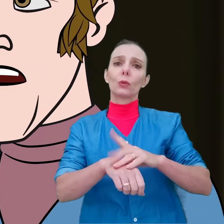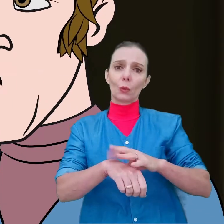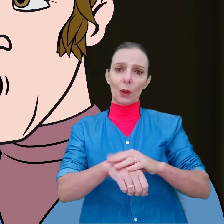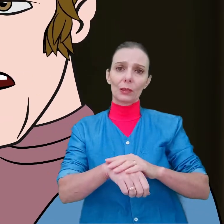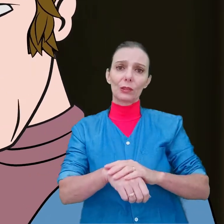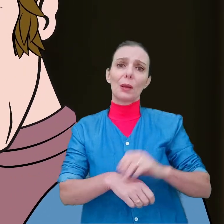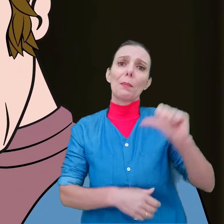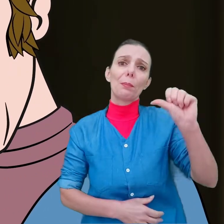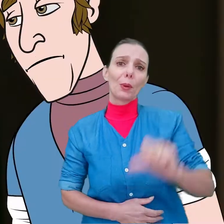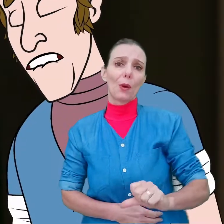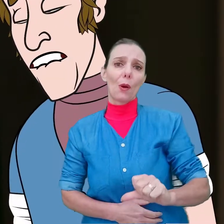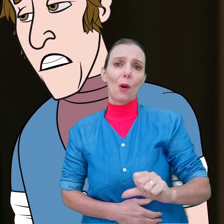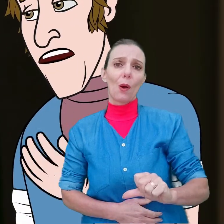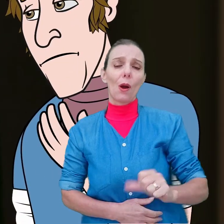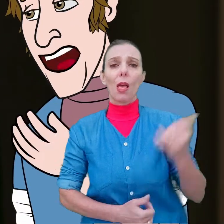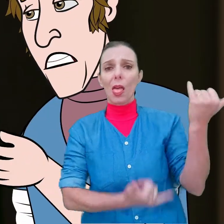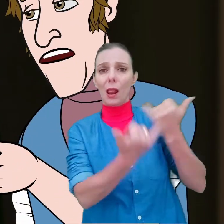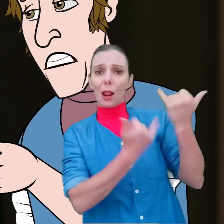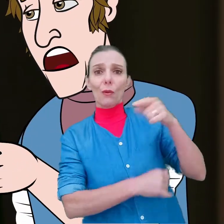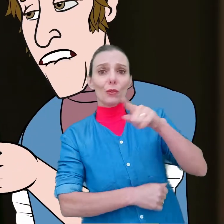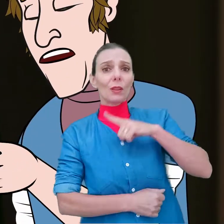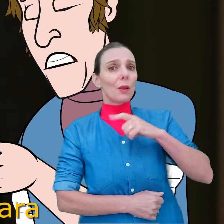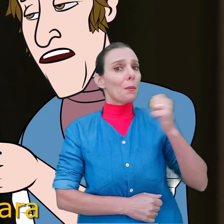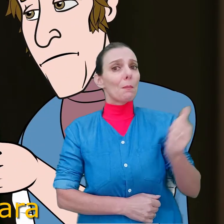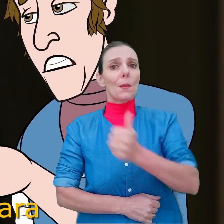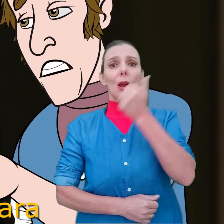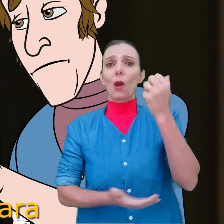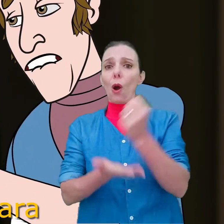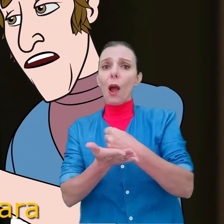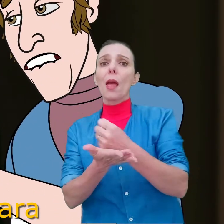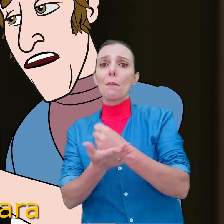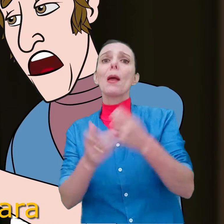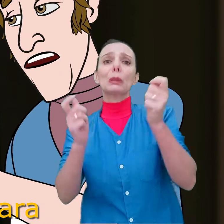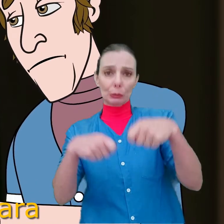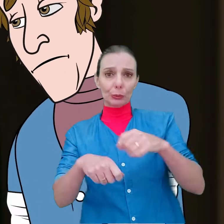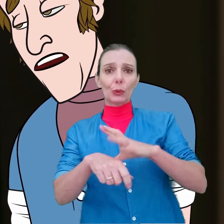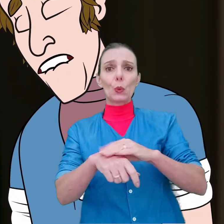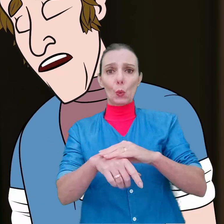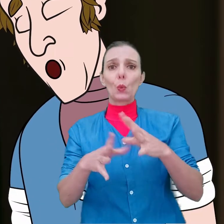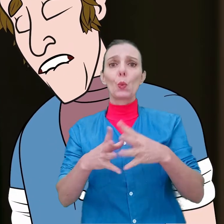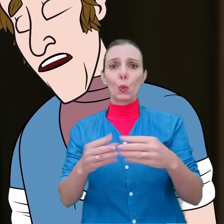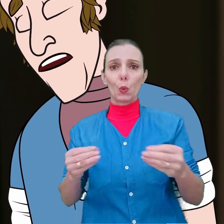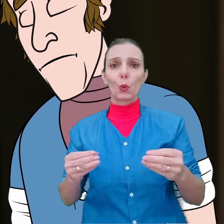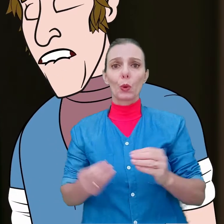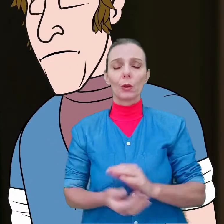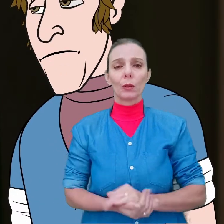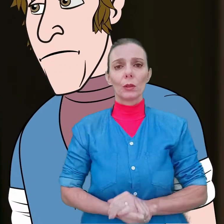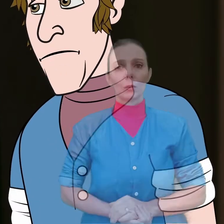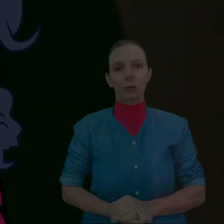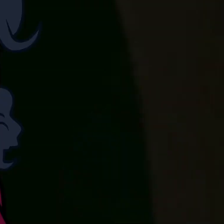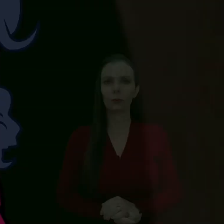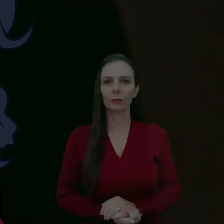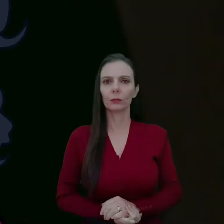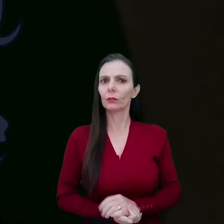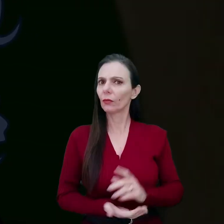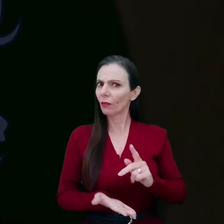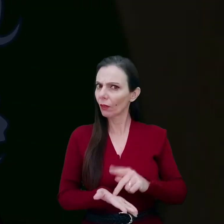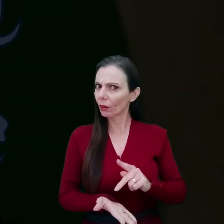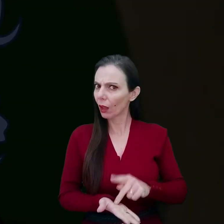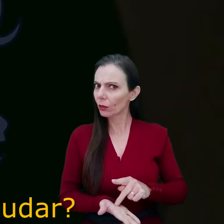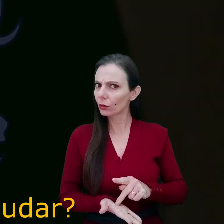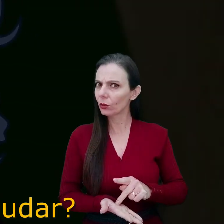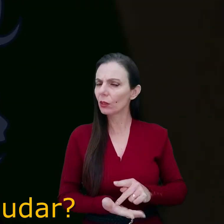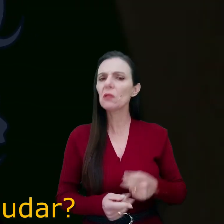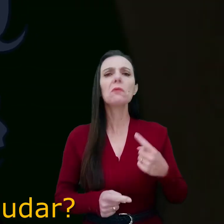e está piorando. Ouvi dizer que você tem o melhor remédio para curá-la desta doença.